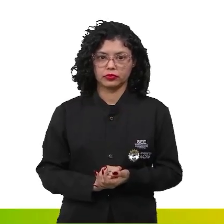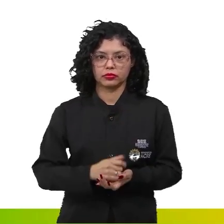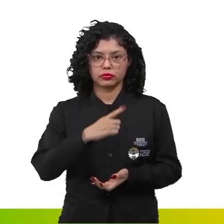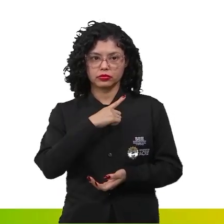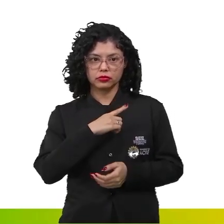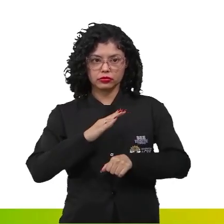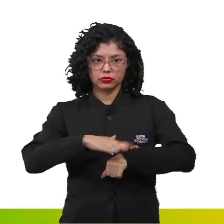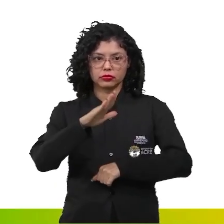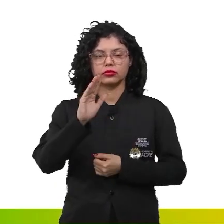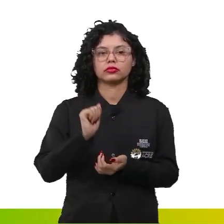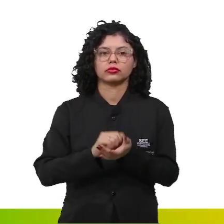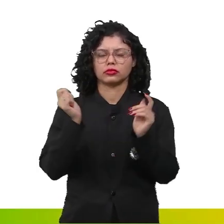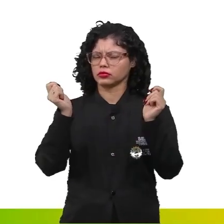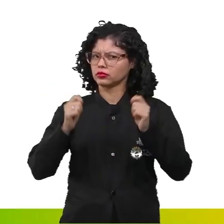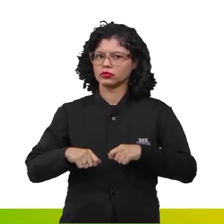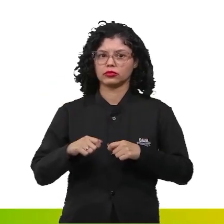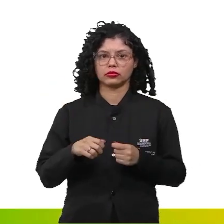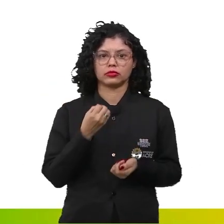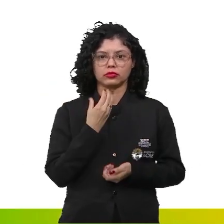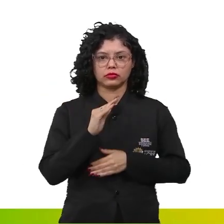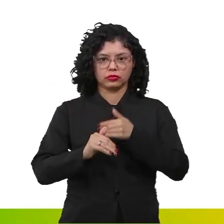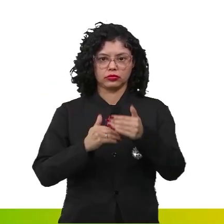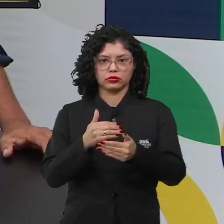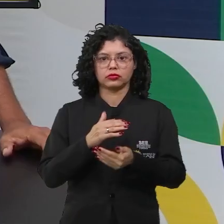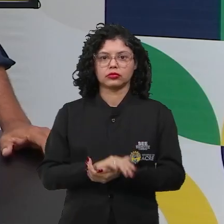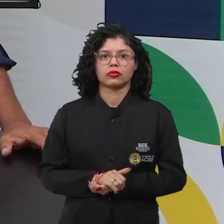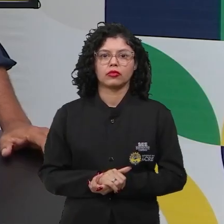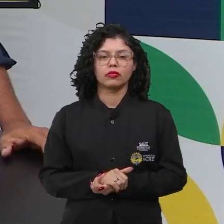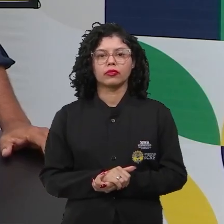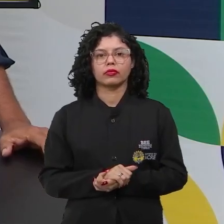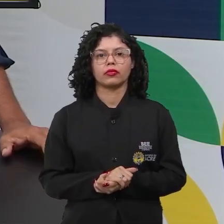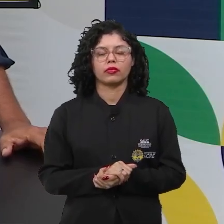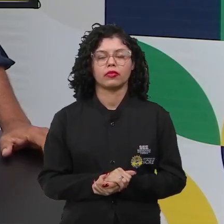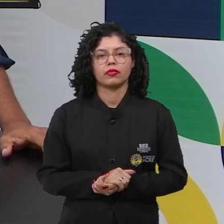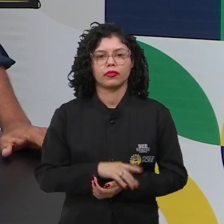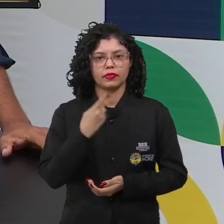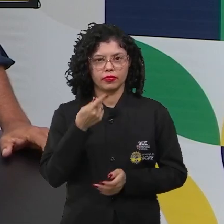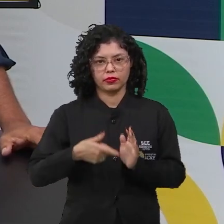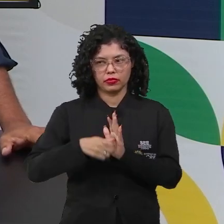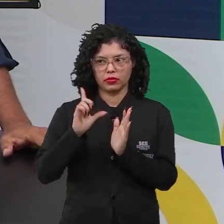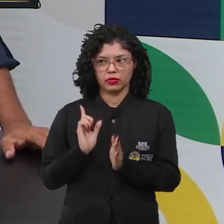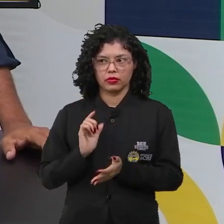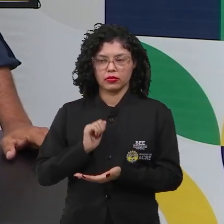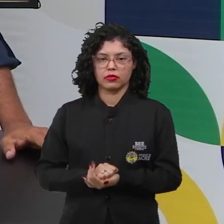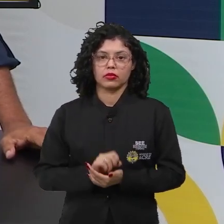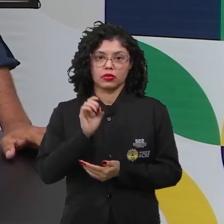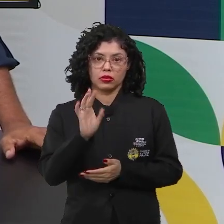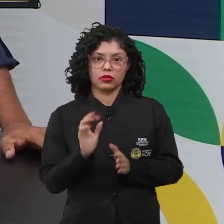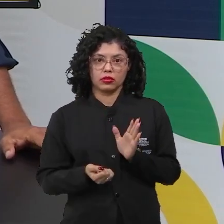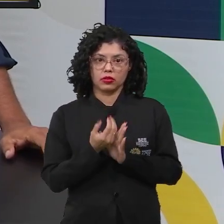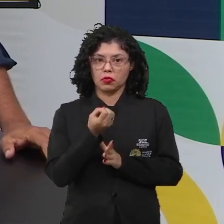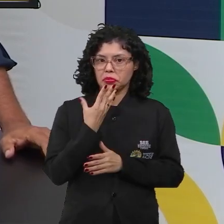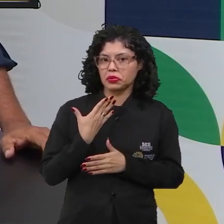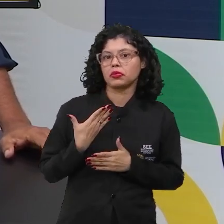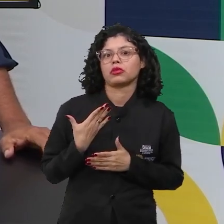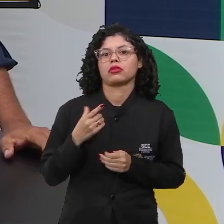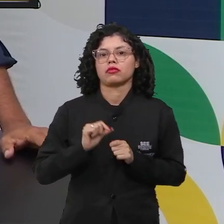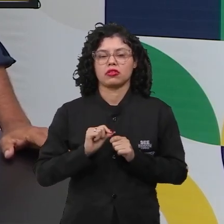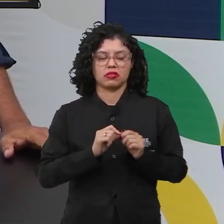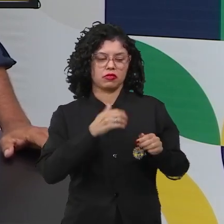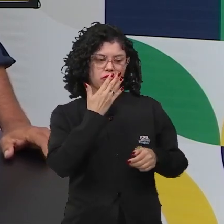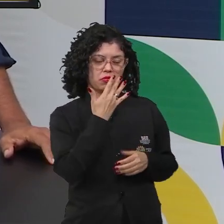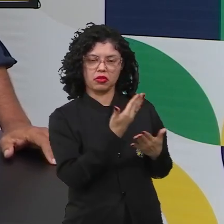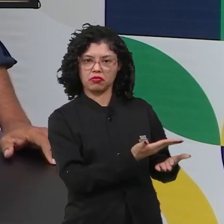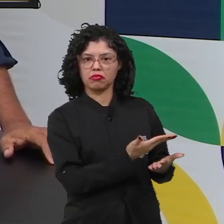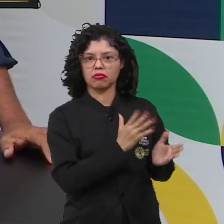rendimento, marginalizando quem não possui o bom desempenho. É aquilo que eu mencionei anteriormente. Só vai jogar quem é bom. Vamos fazer um time aqui,